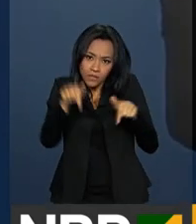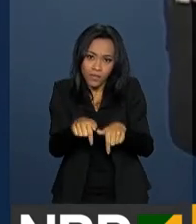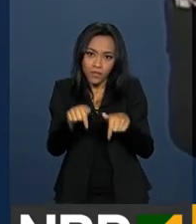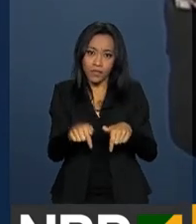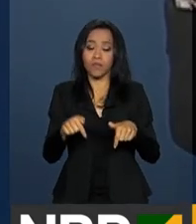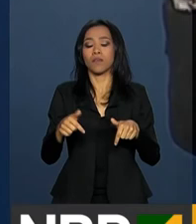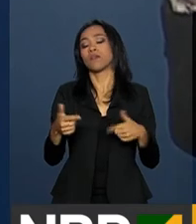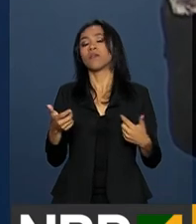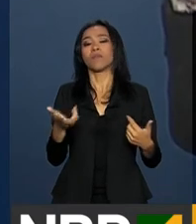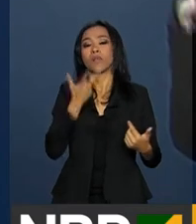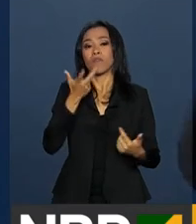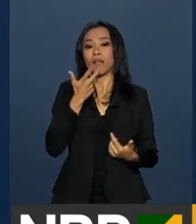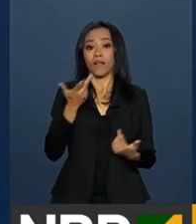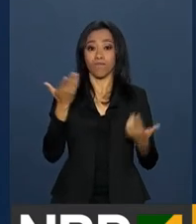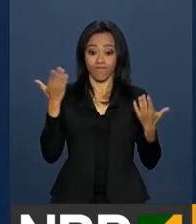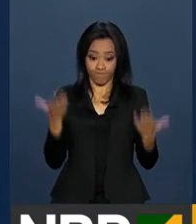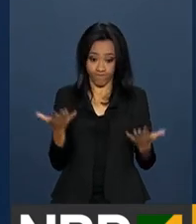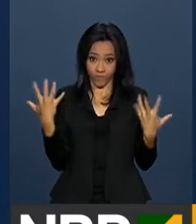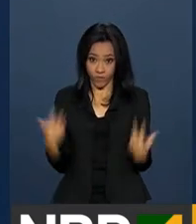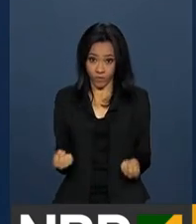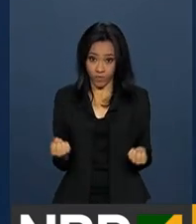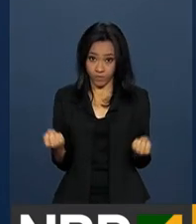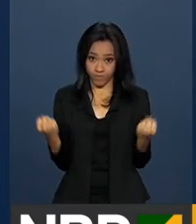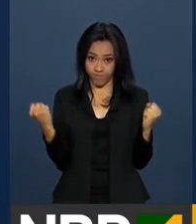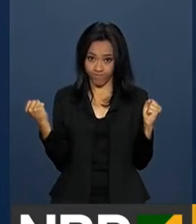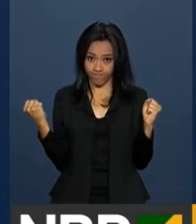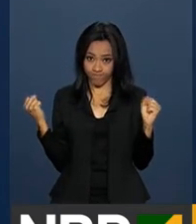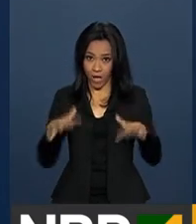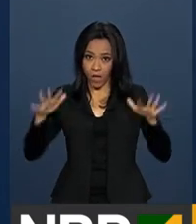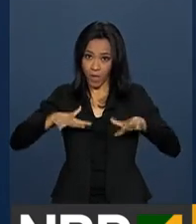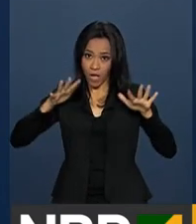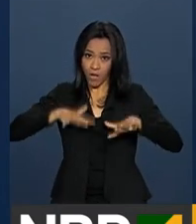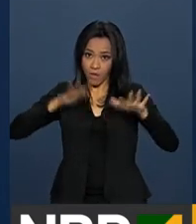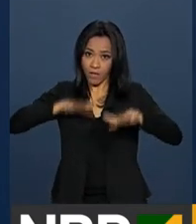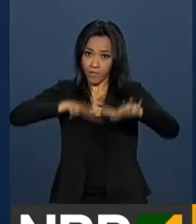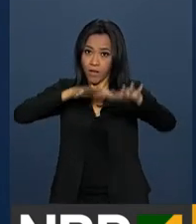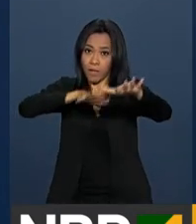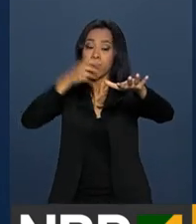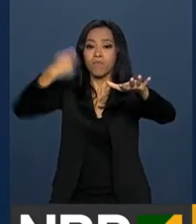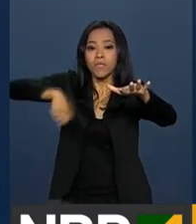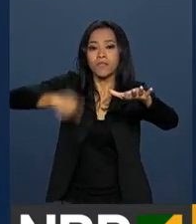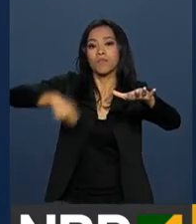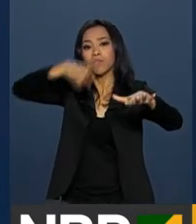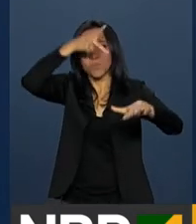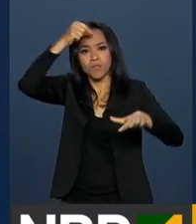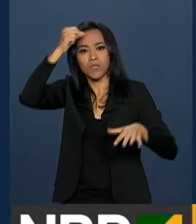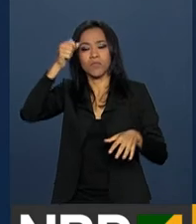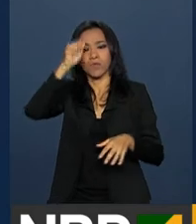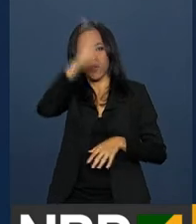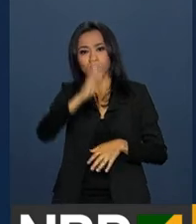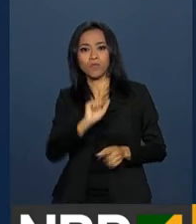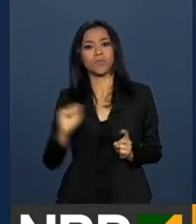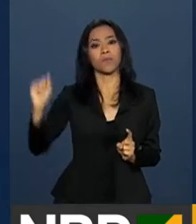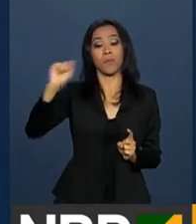dizer, nesta marcha, precisamos dos municípios brasileiros